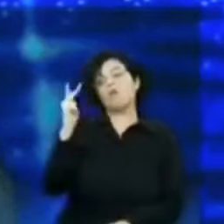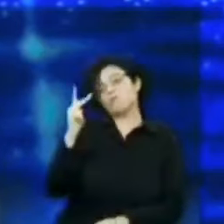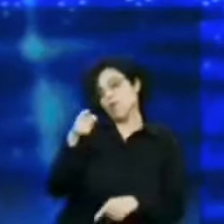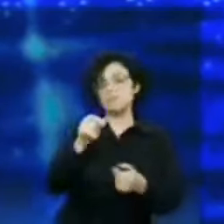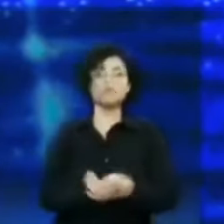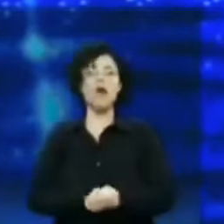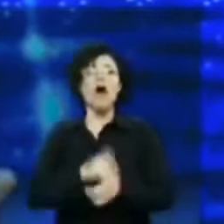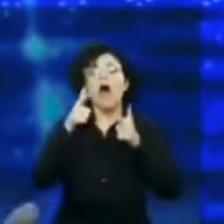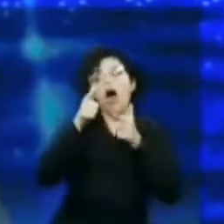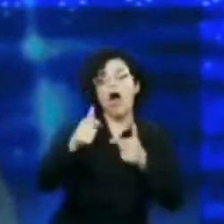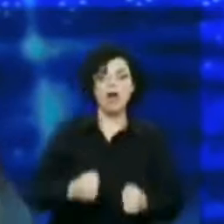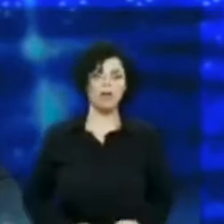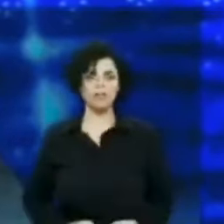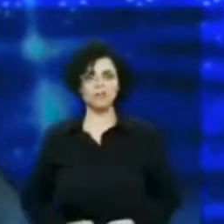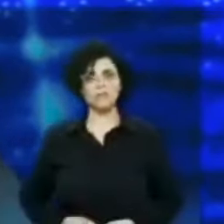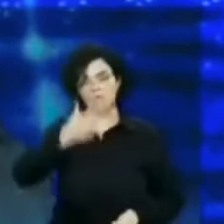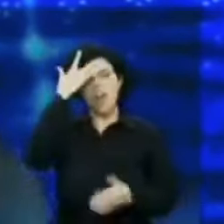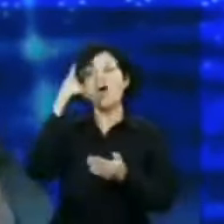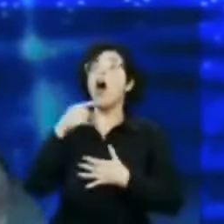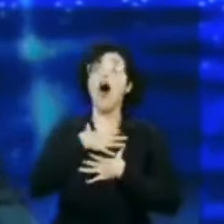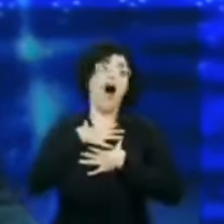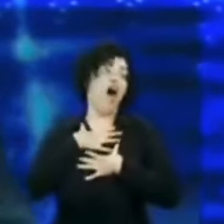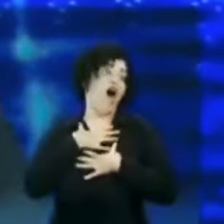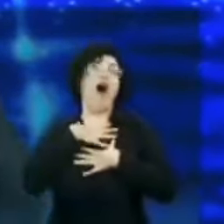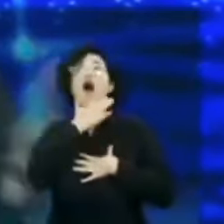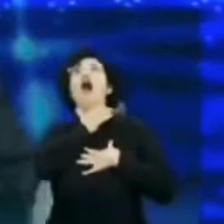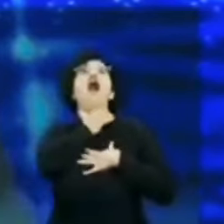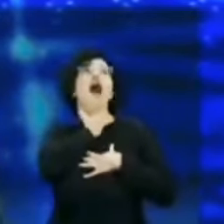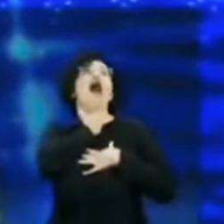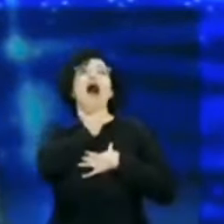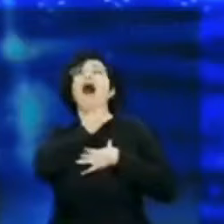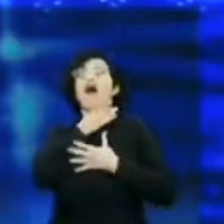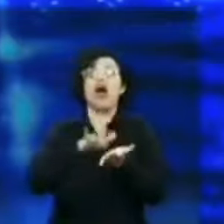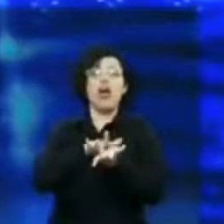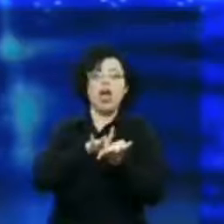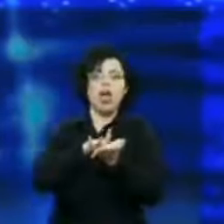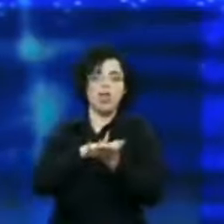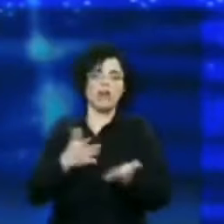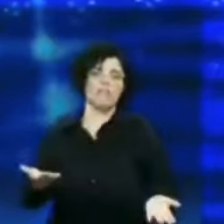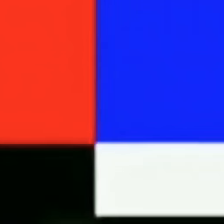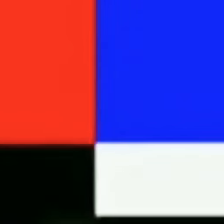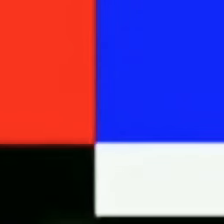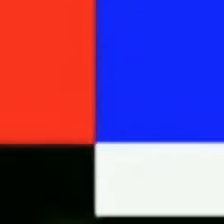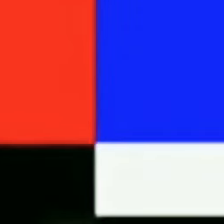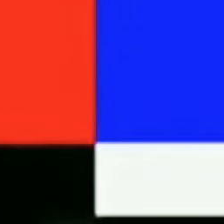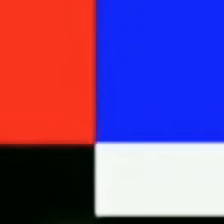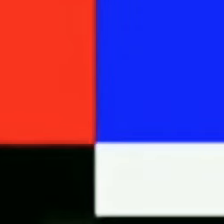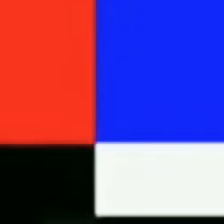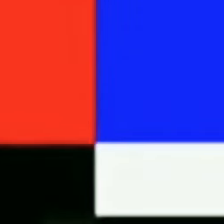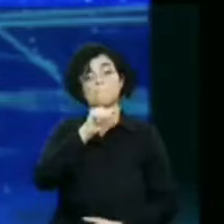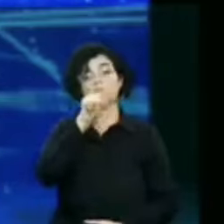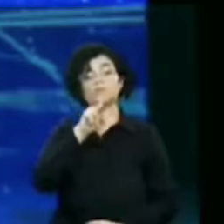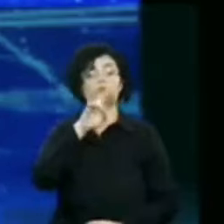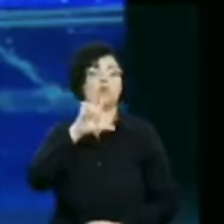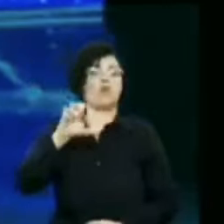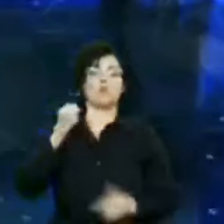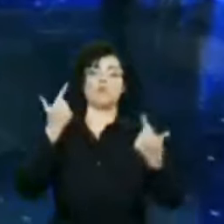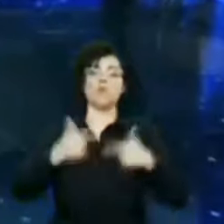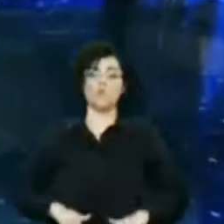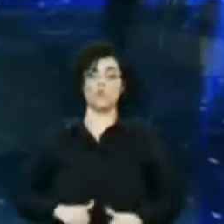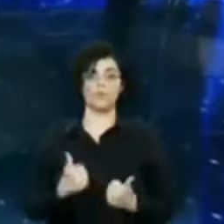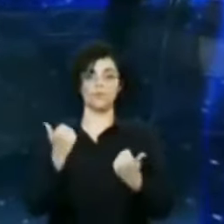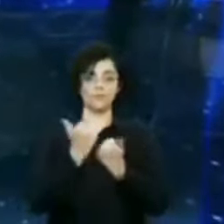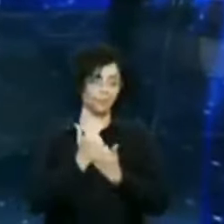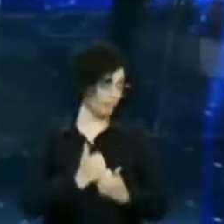confiou gozou das pessoas imitou as pessoas morrendo afogada em Manaus não